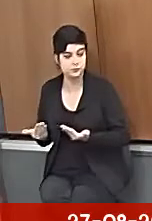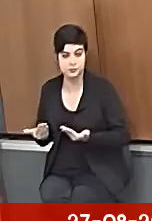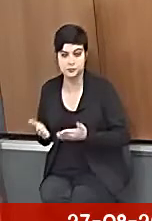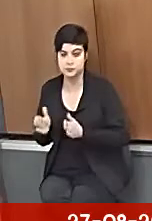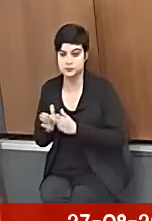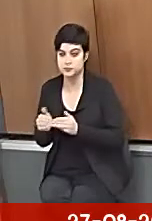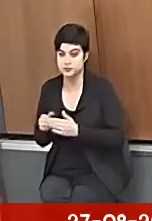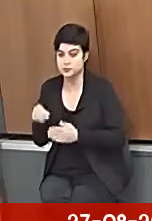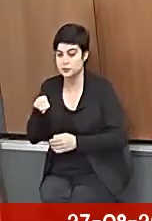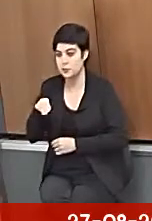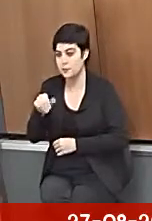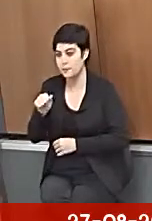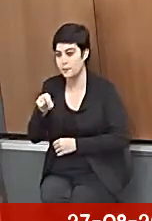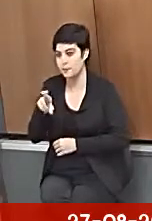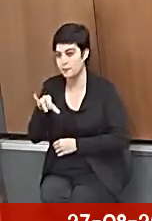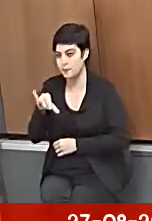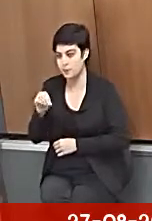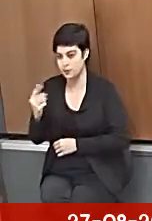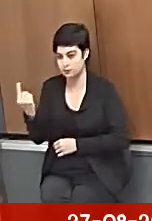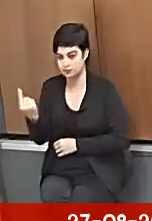seu mario prates